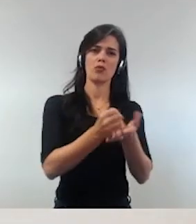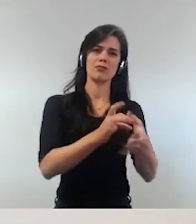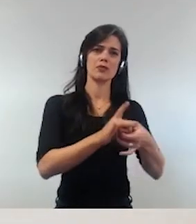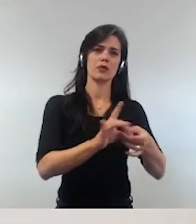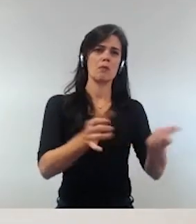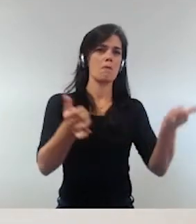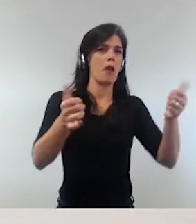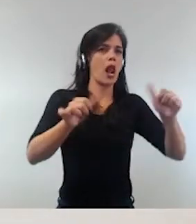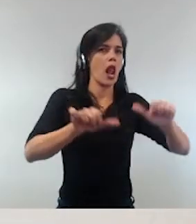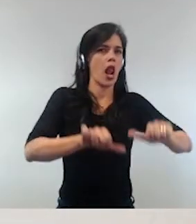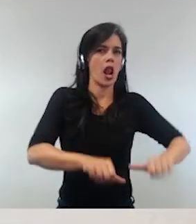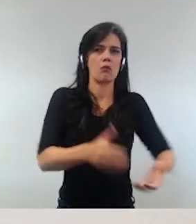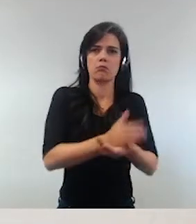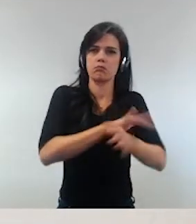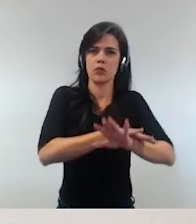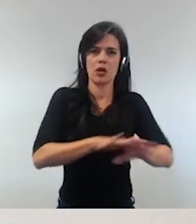concessão